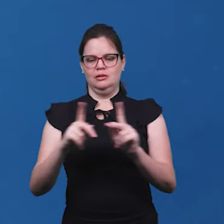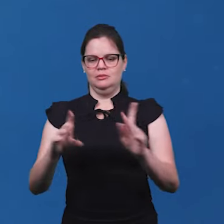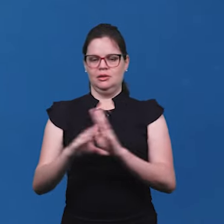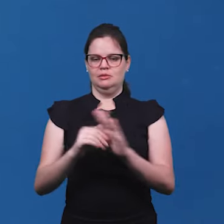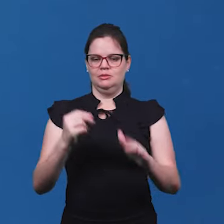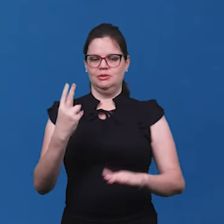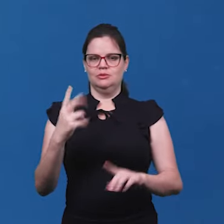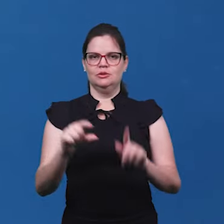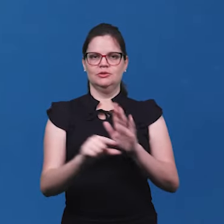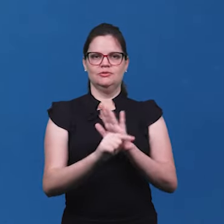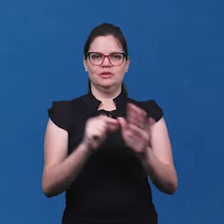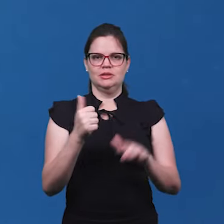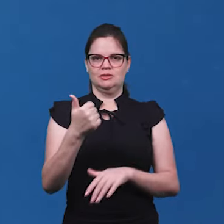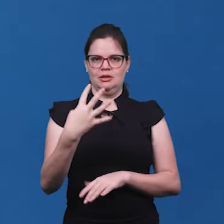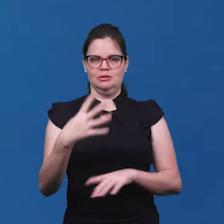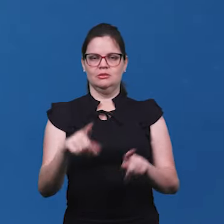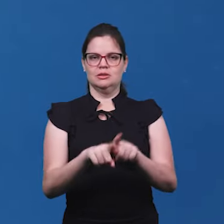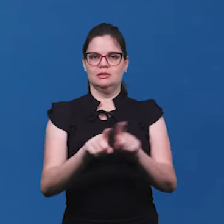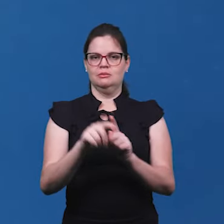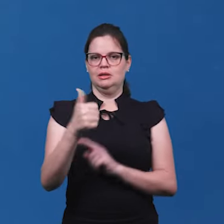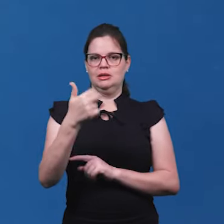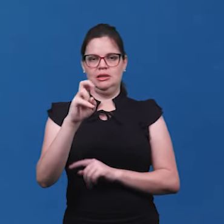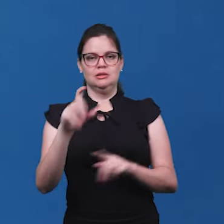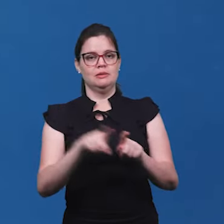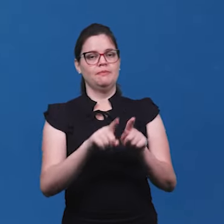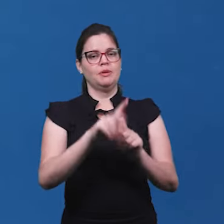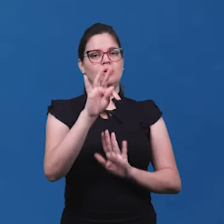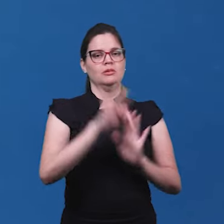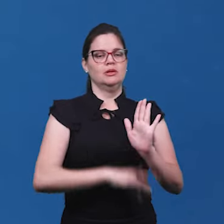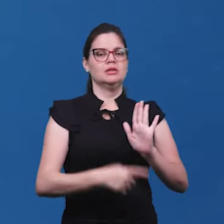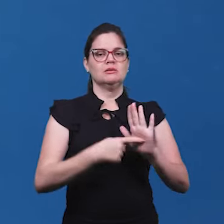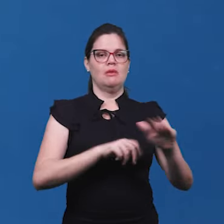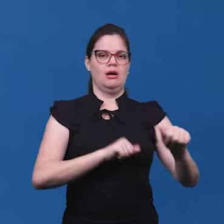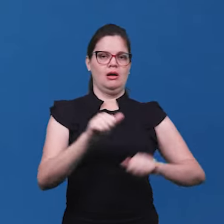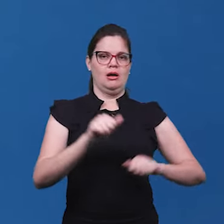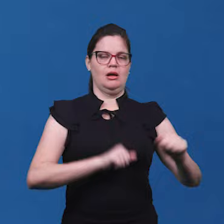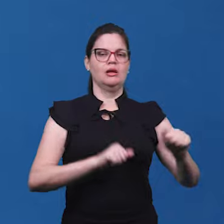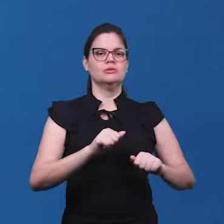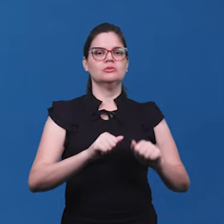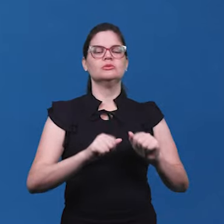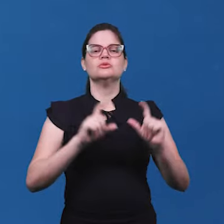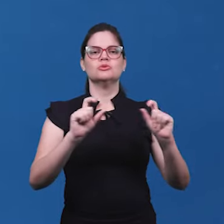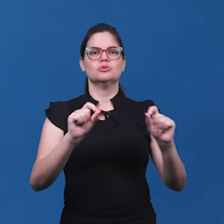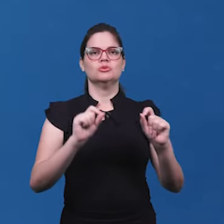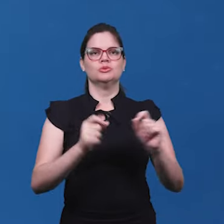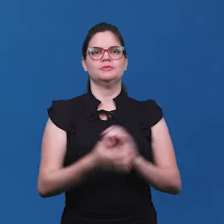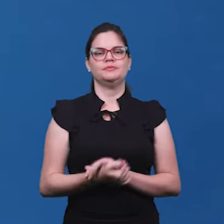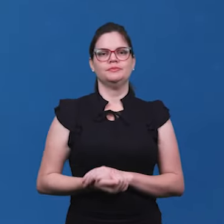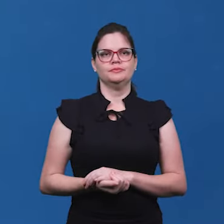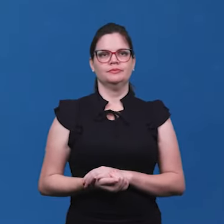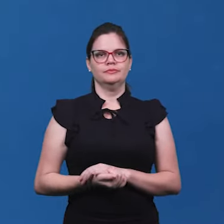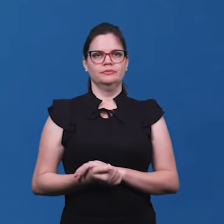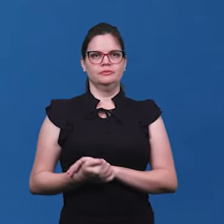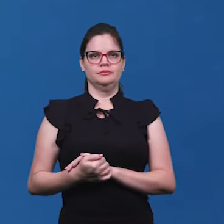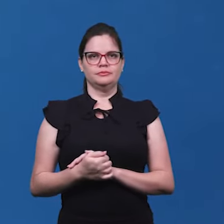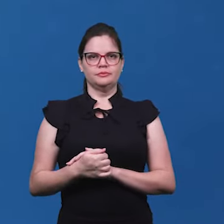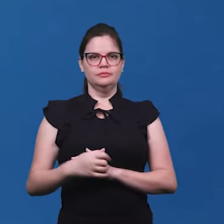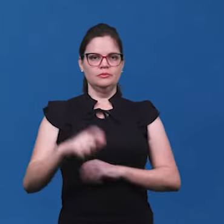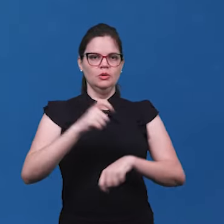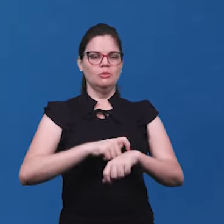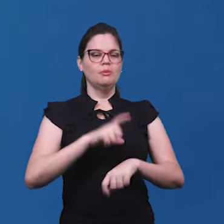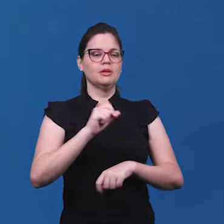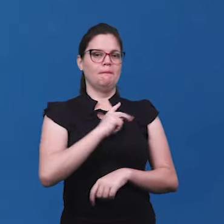Apocalipse capítulo 2, o verso 14 e 15, e também o texto onde mostra esse fato histórico ocorrido ali